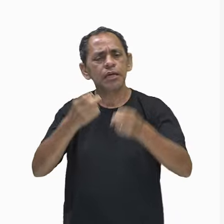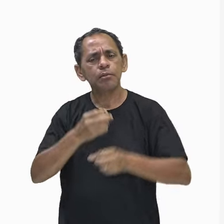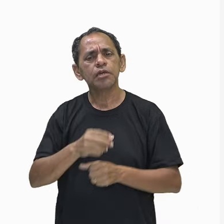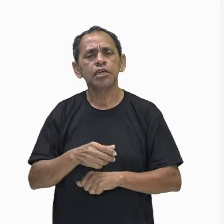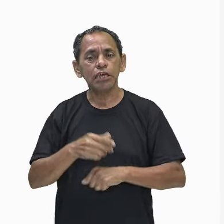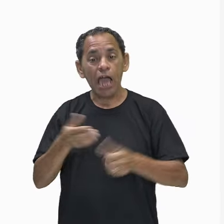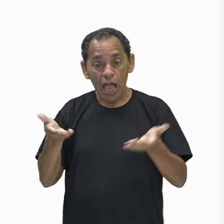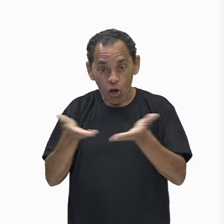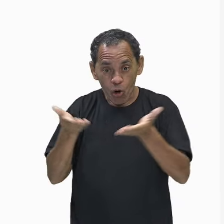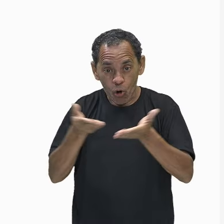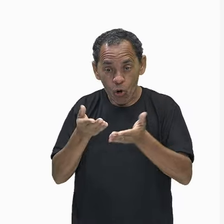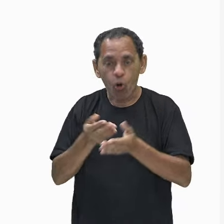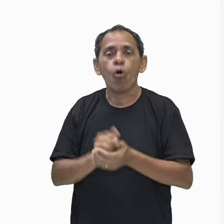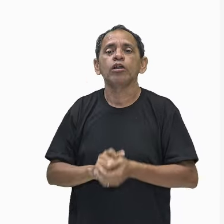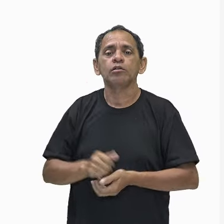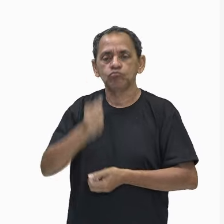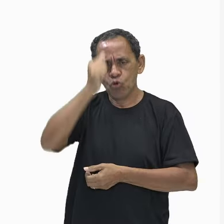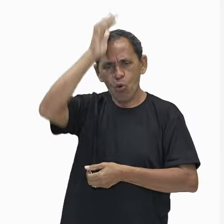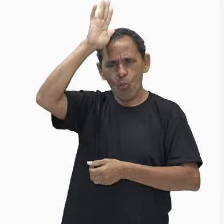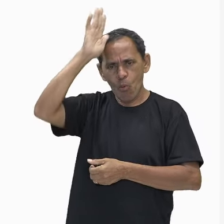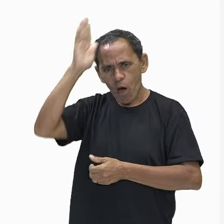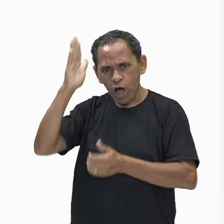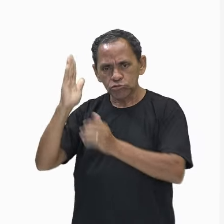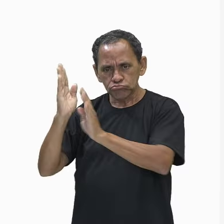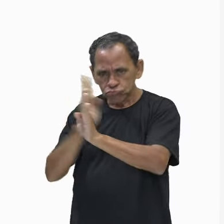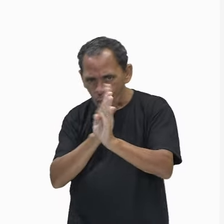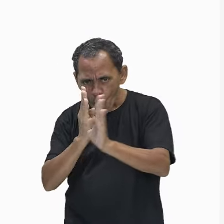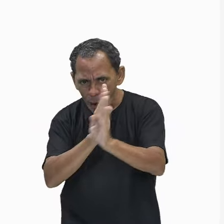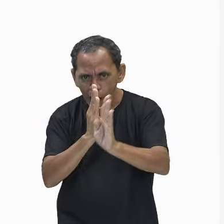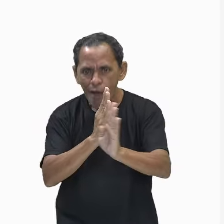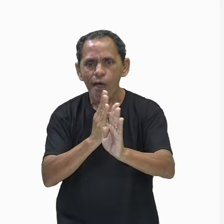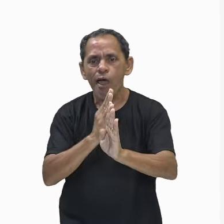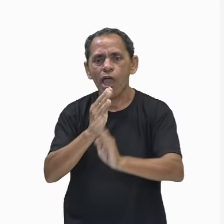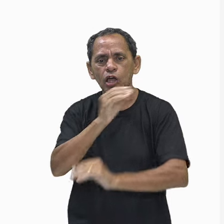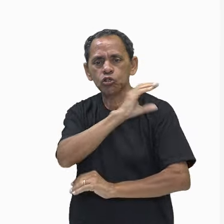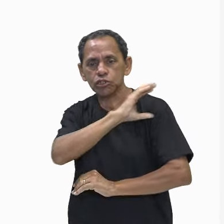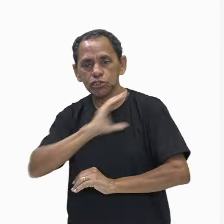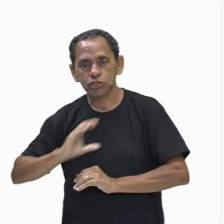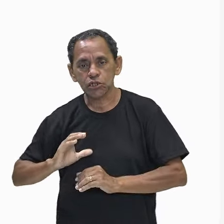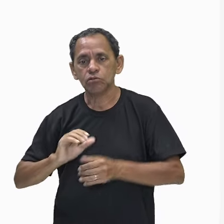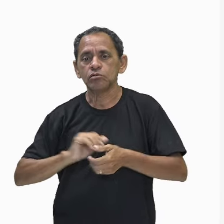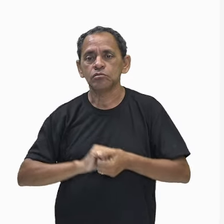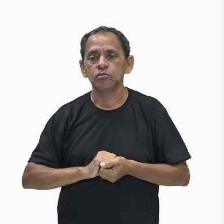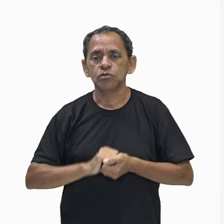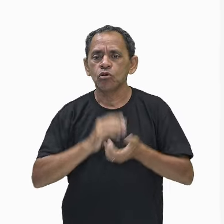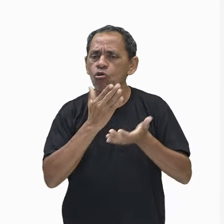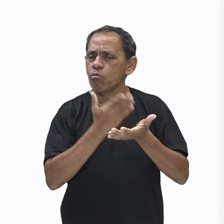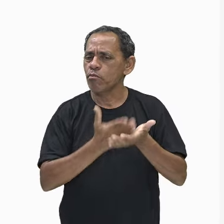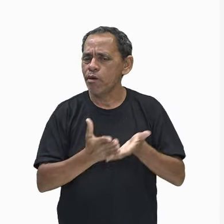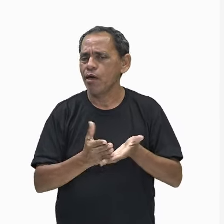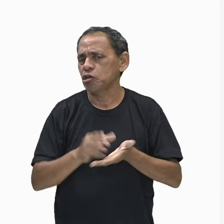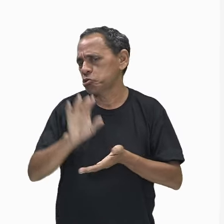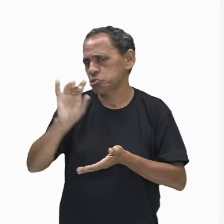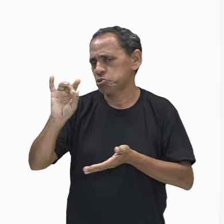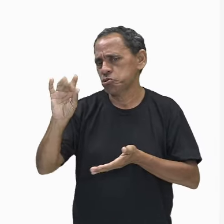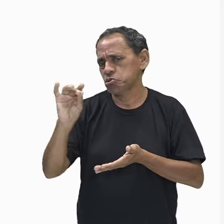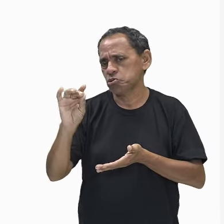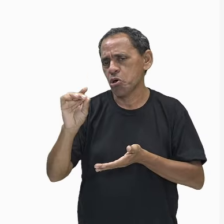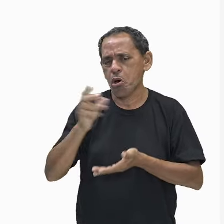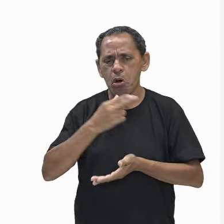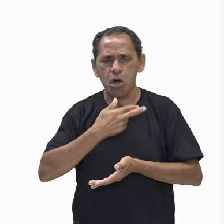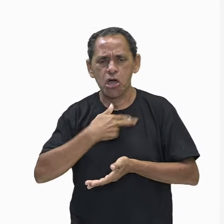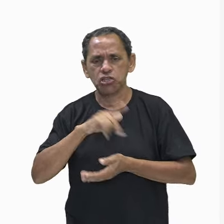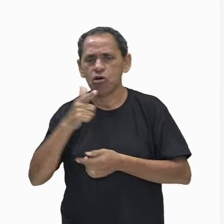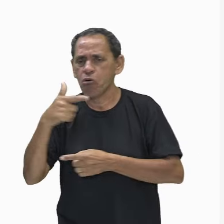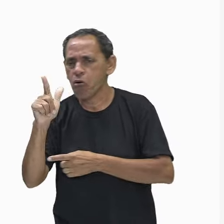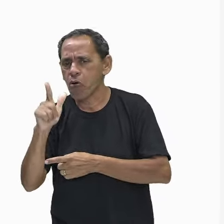estão perseguindo os cristãos. De início, o cristianismo era apenas uma entre outras religiões